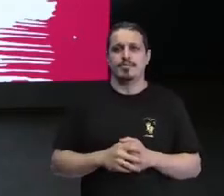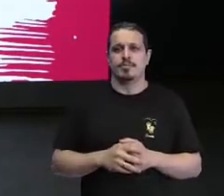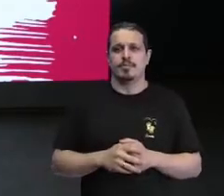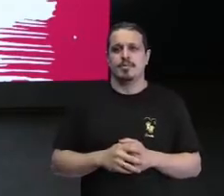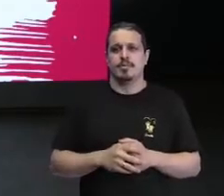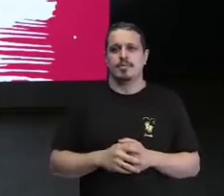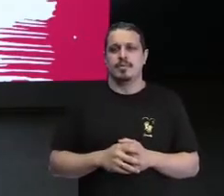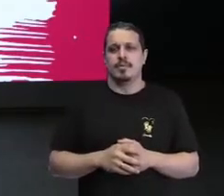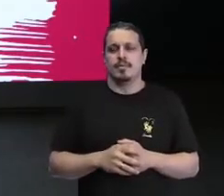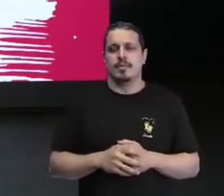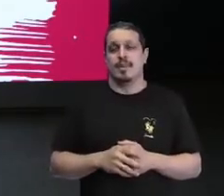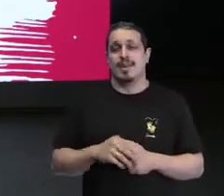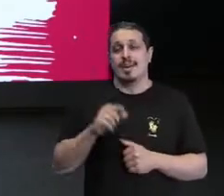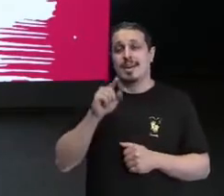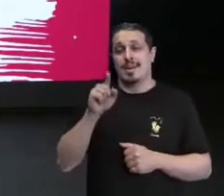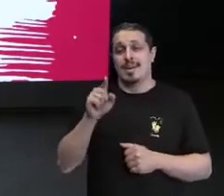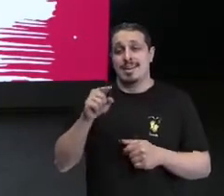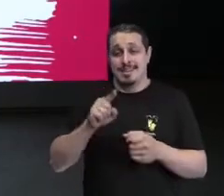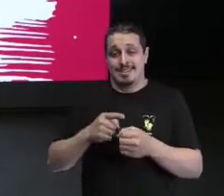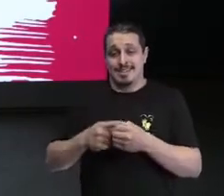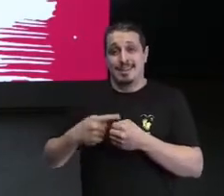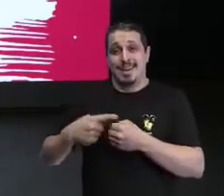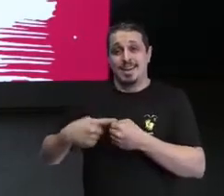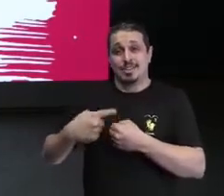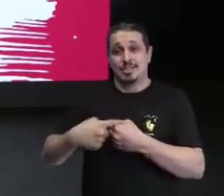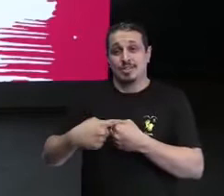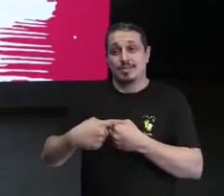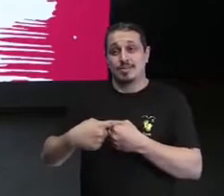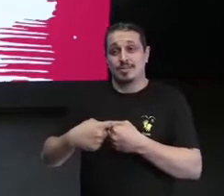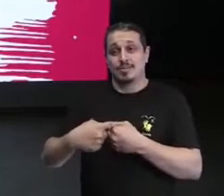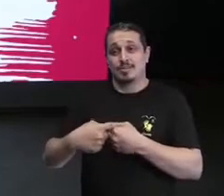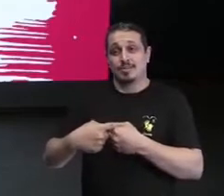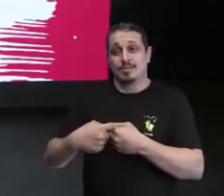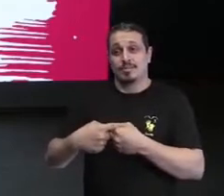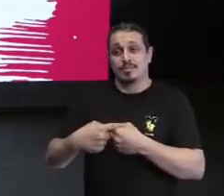de 1911, que só foi revogada em